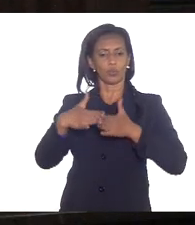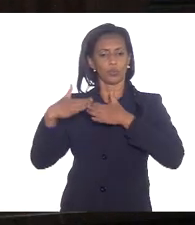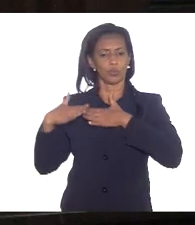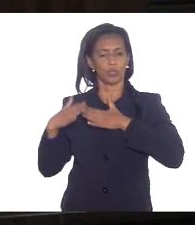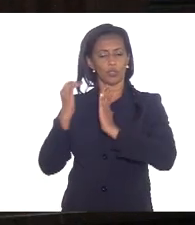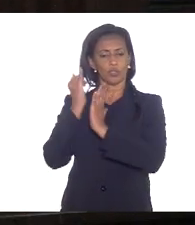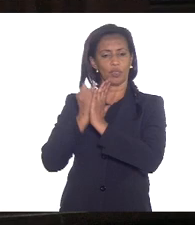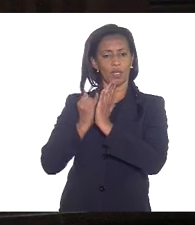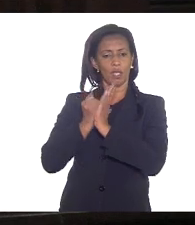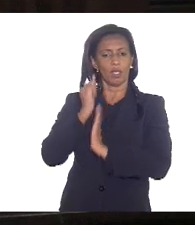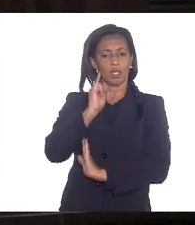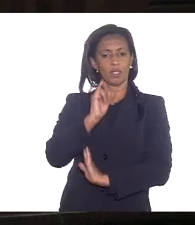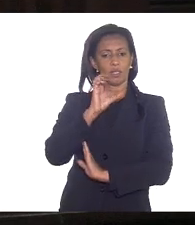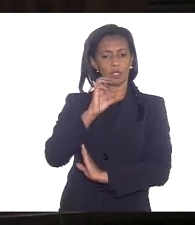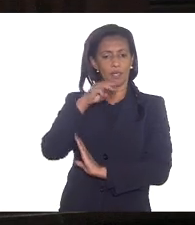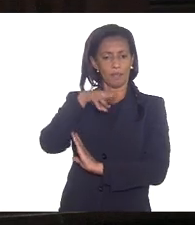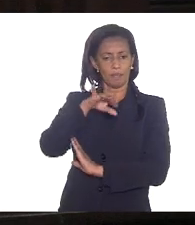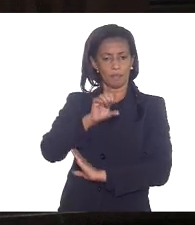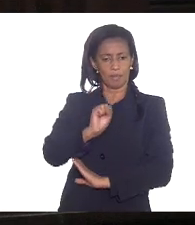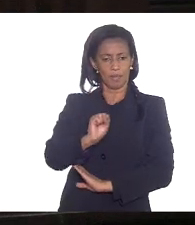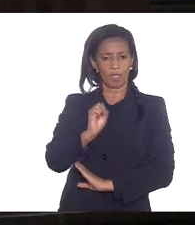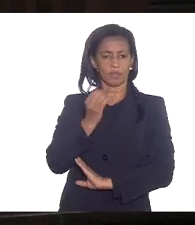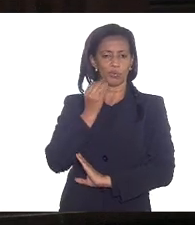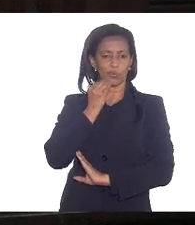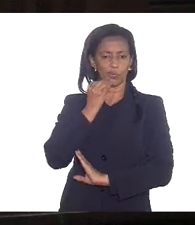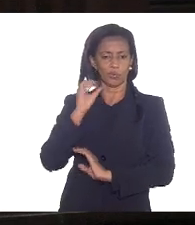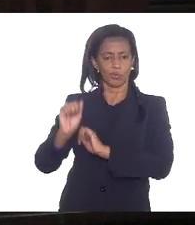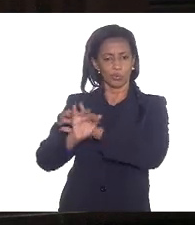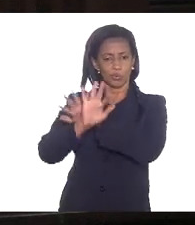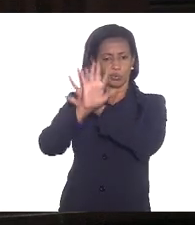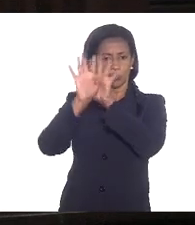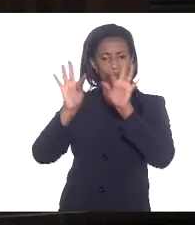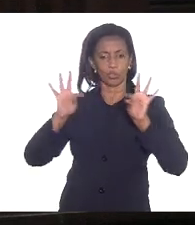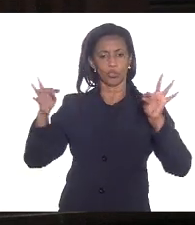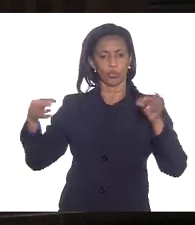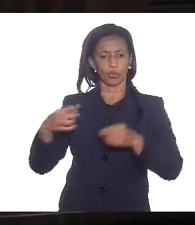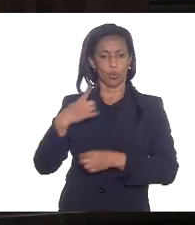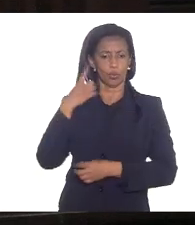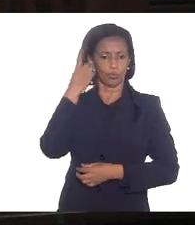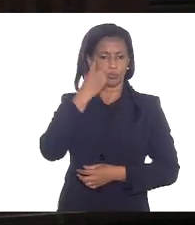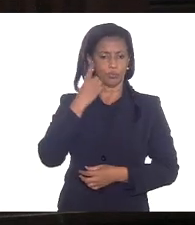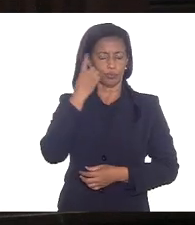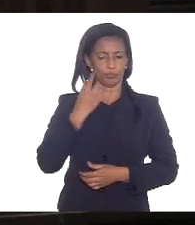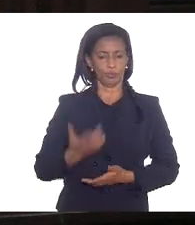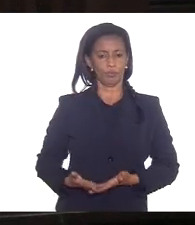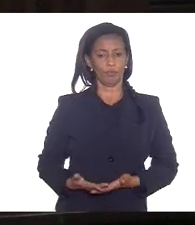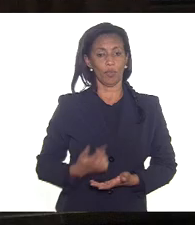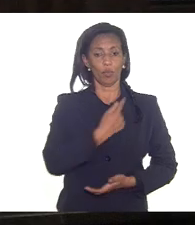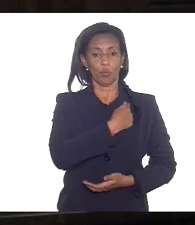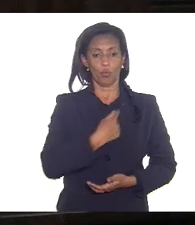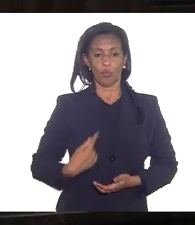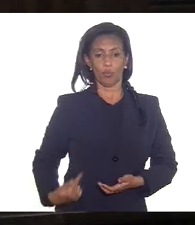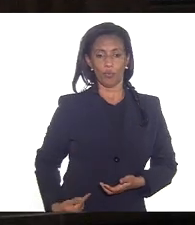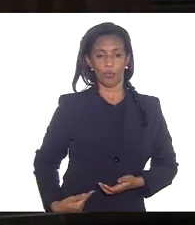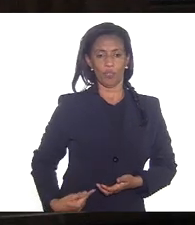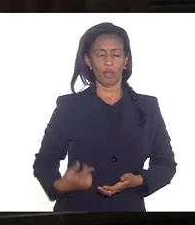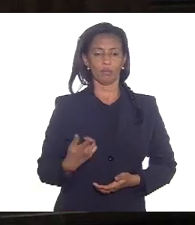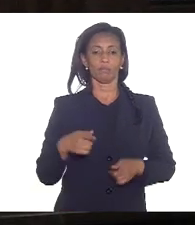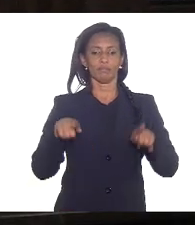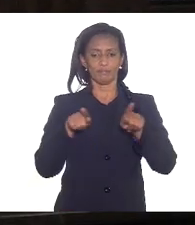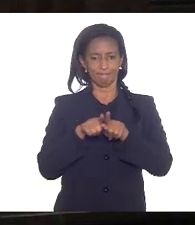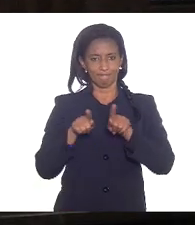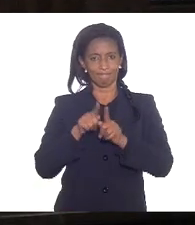no ICMS para transferência de todos os parlamentares são Governo está